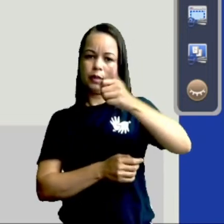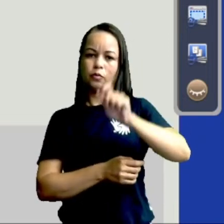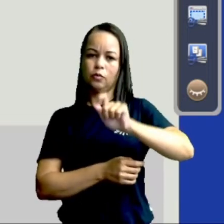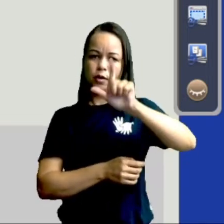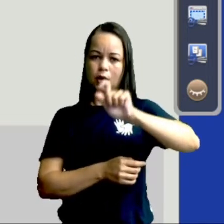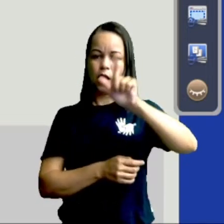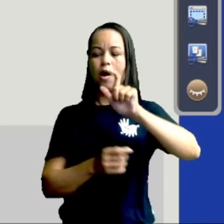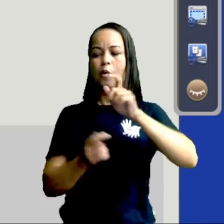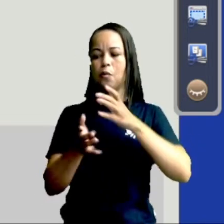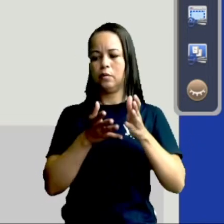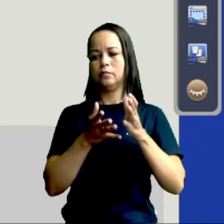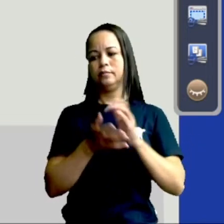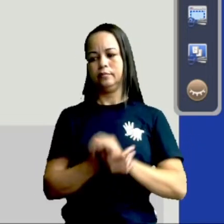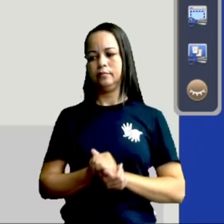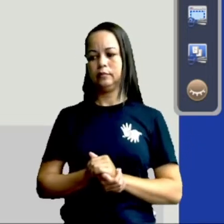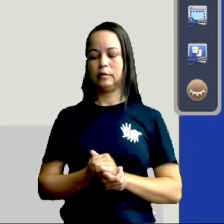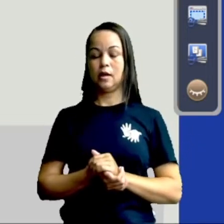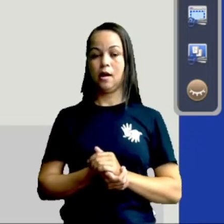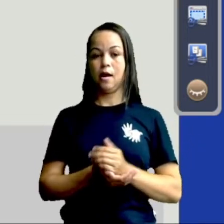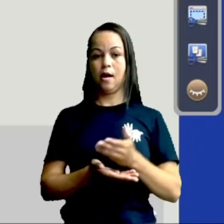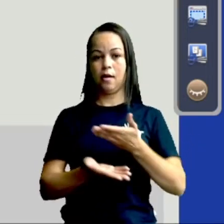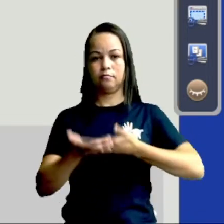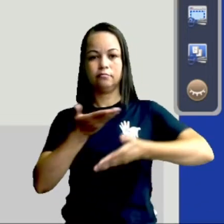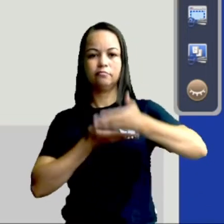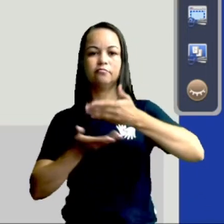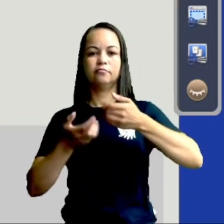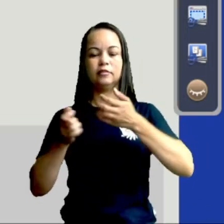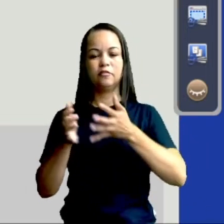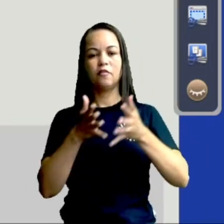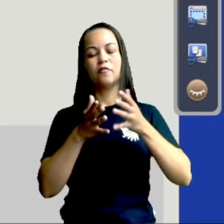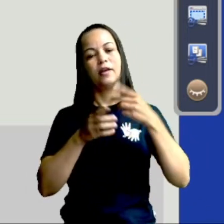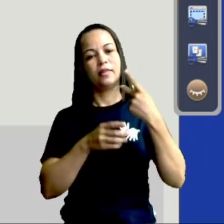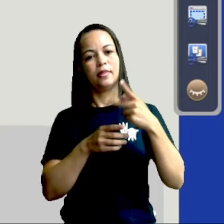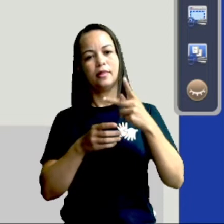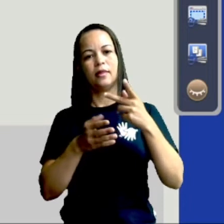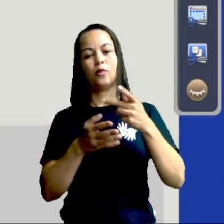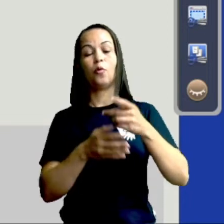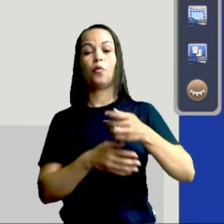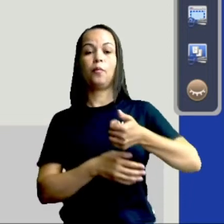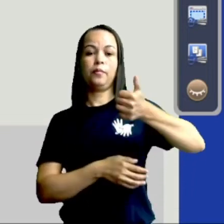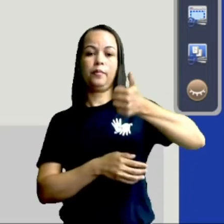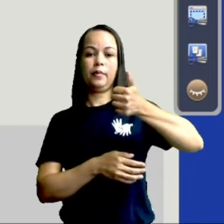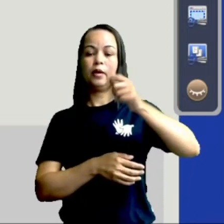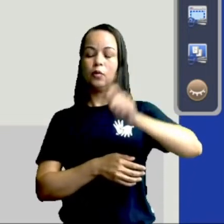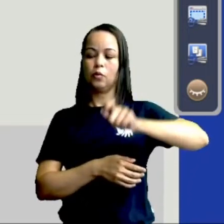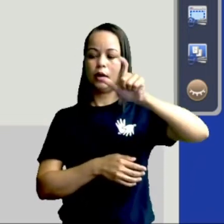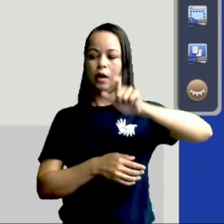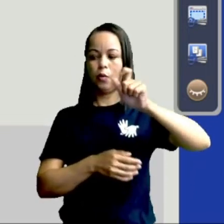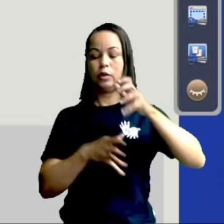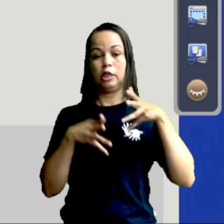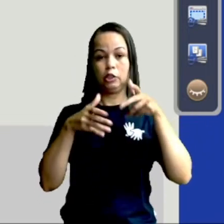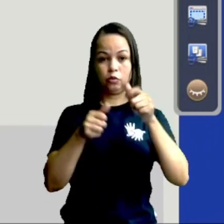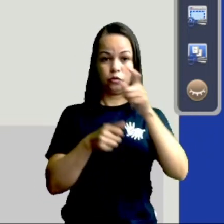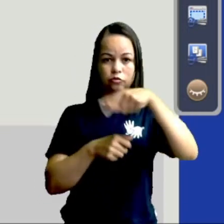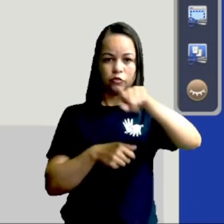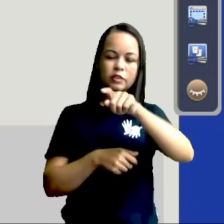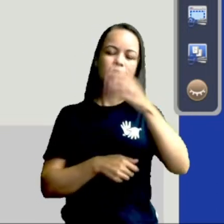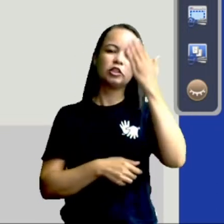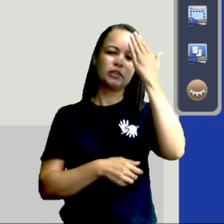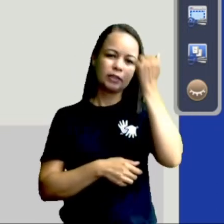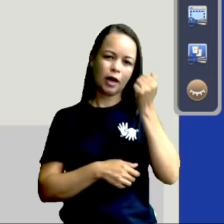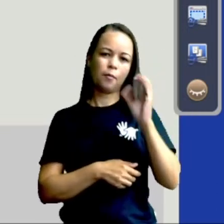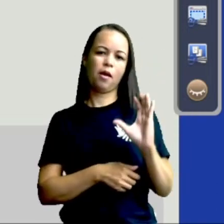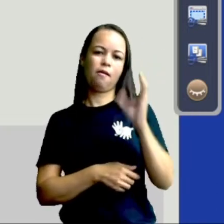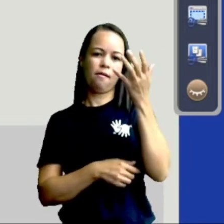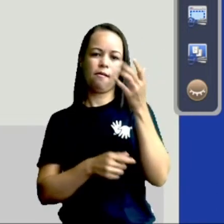vendo? E aí agora é desenvolver esta equação do primeiro grau, que todo mundo já sabe resolver, para